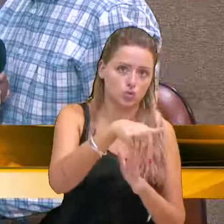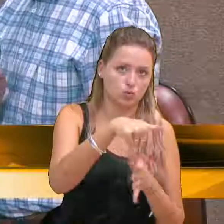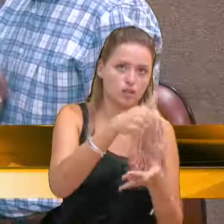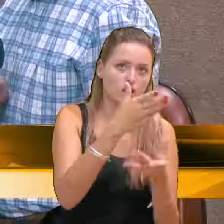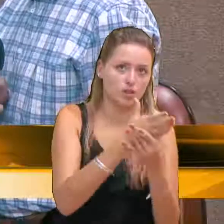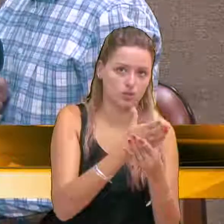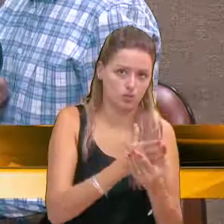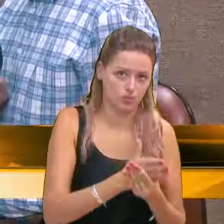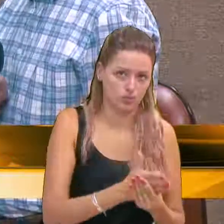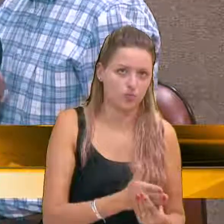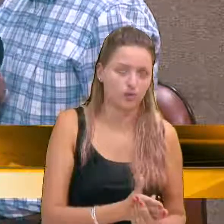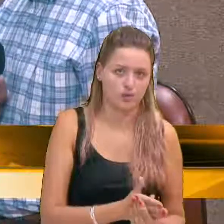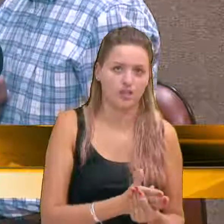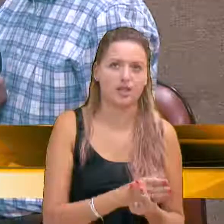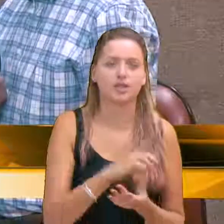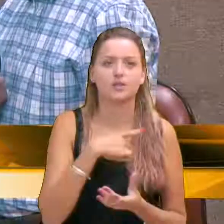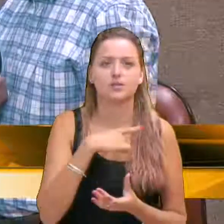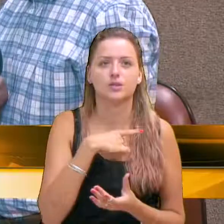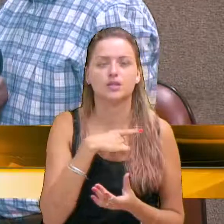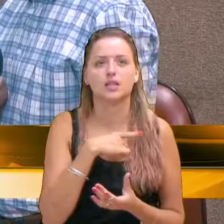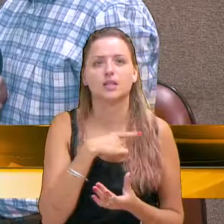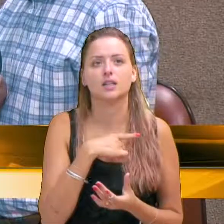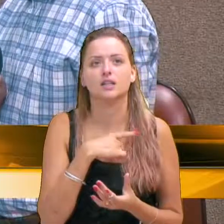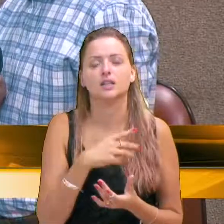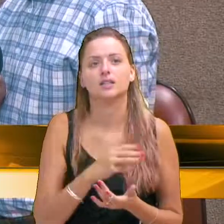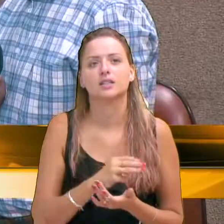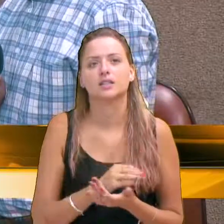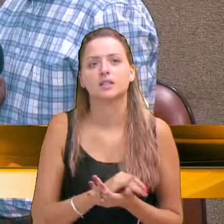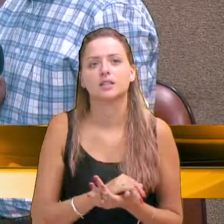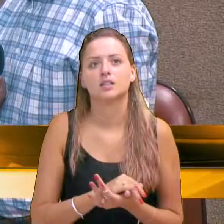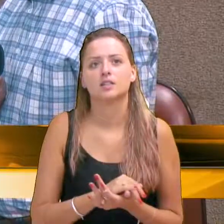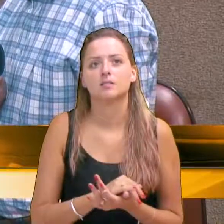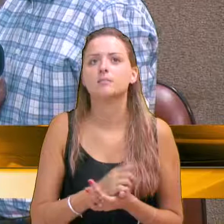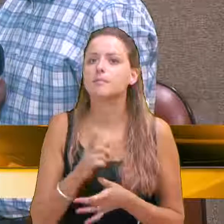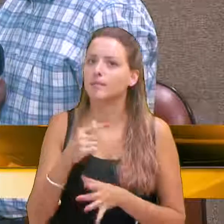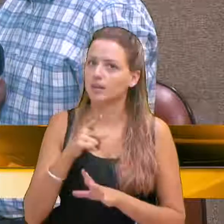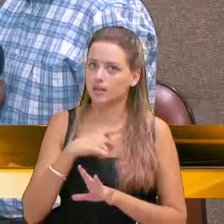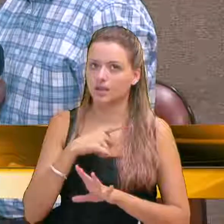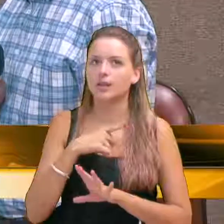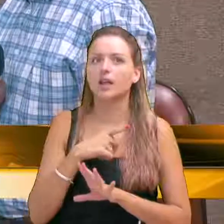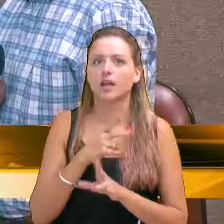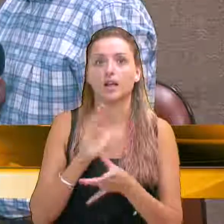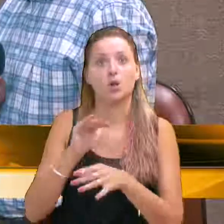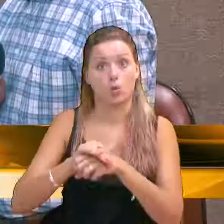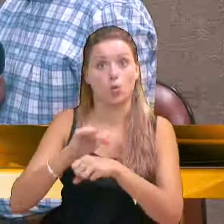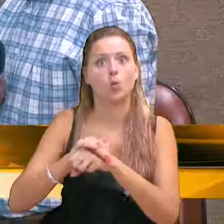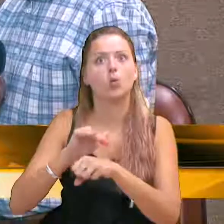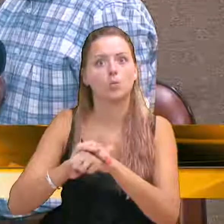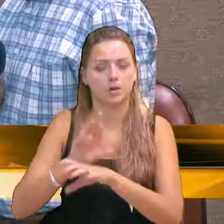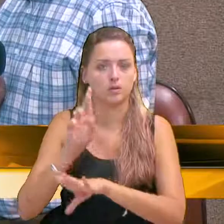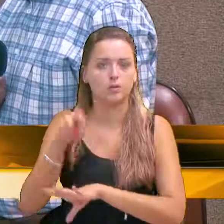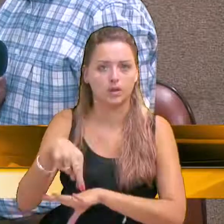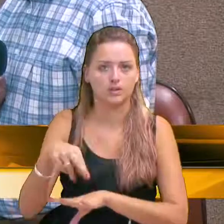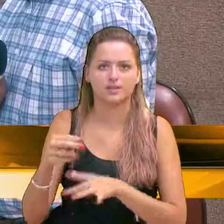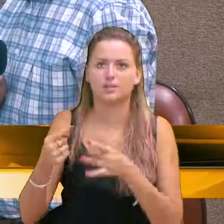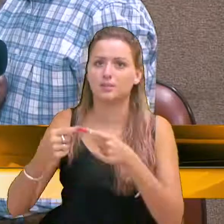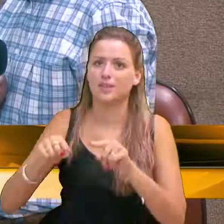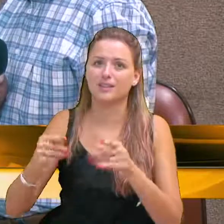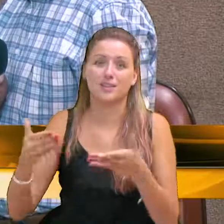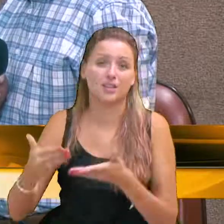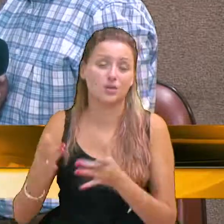adentrou, nos que ele vai receber ainda, provavelmente ele seja considerado culpado com razão. Mas